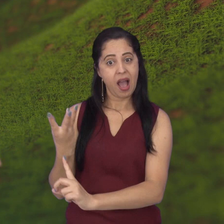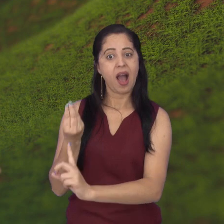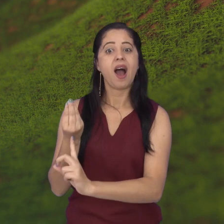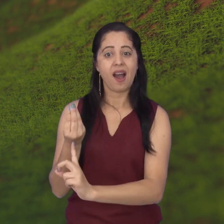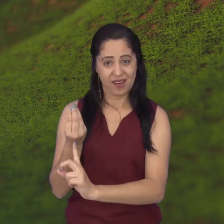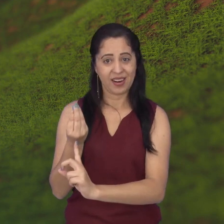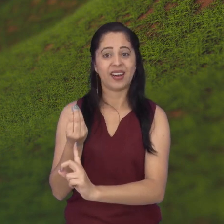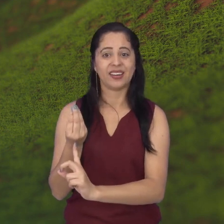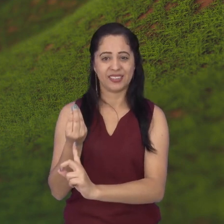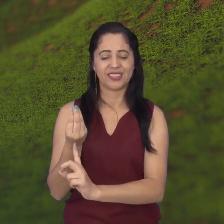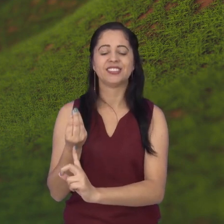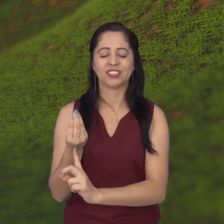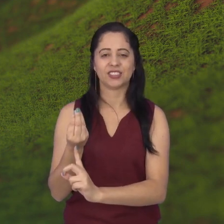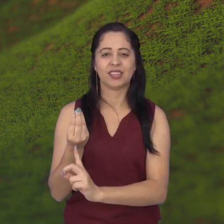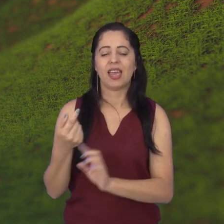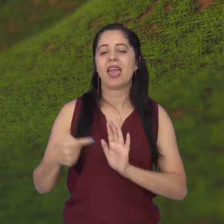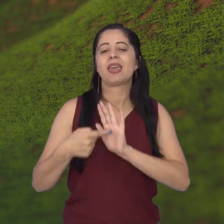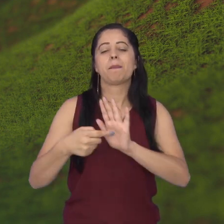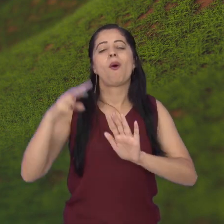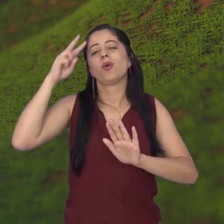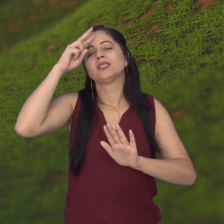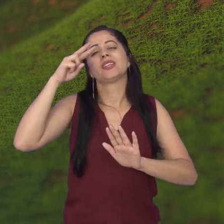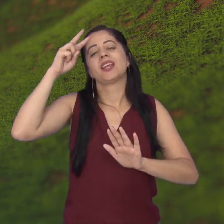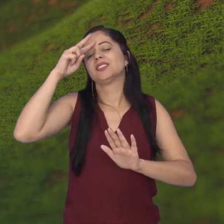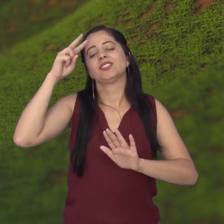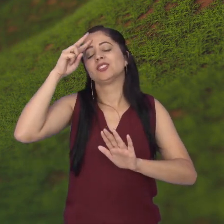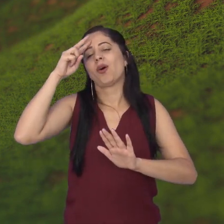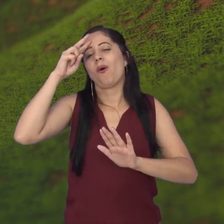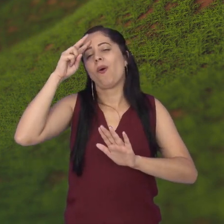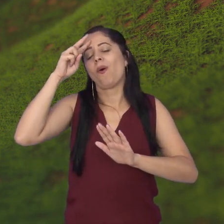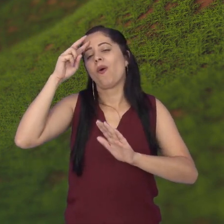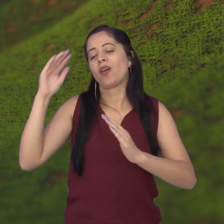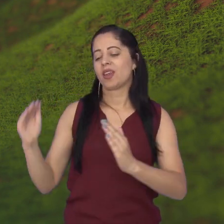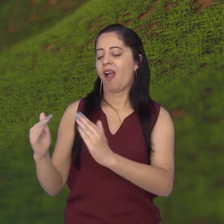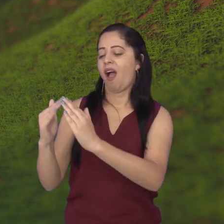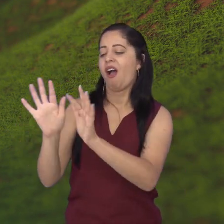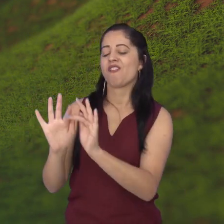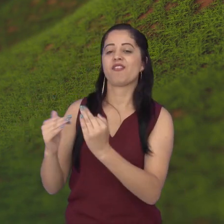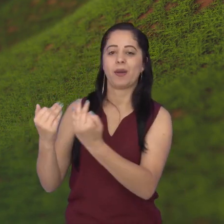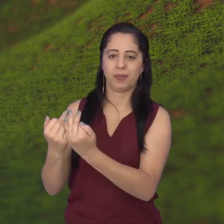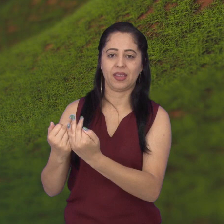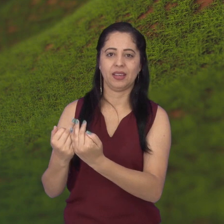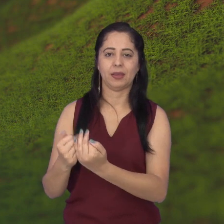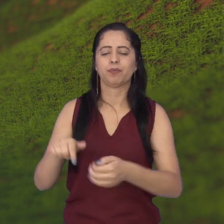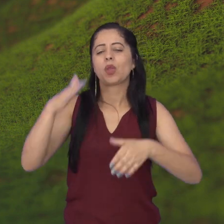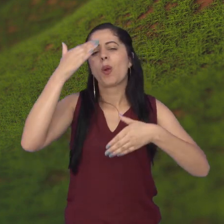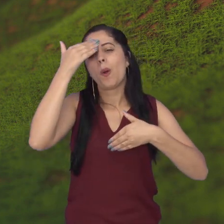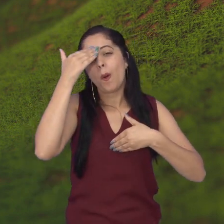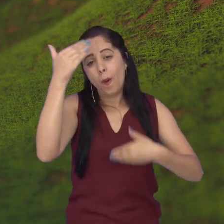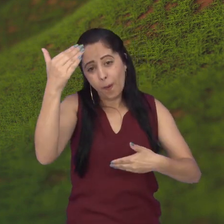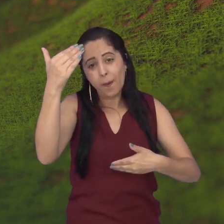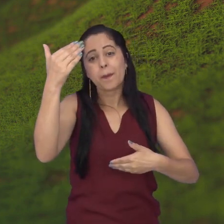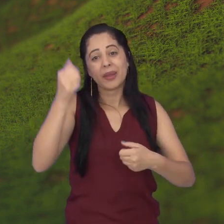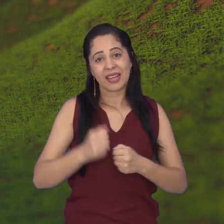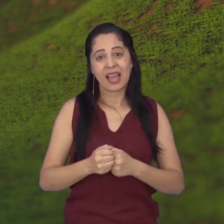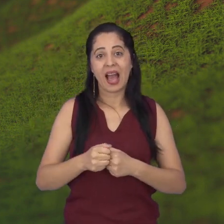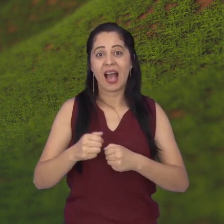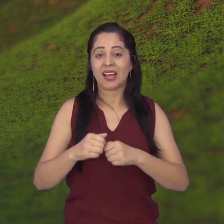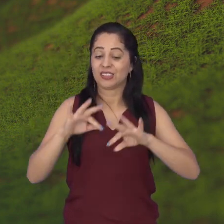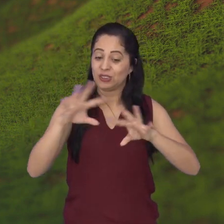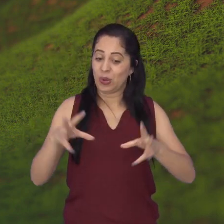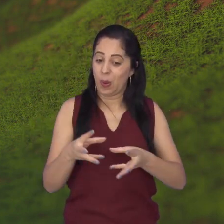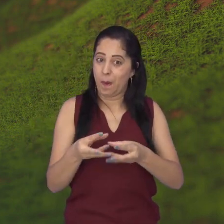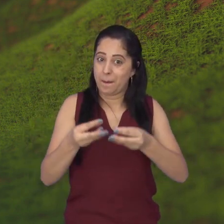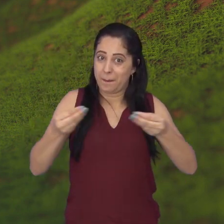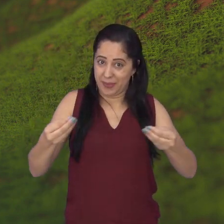falamos durante a prosa, compor a história de algumas famílias. Não podemos, é claro, deixar de agradecer a peça de